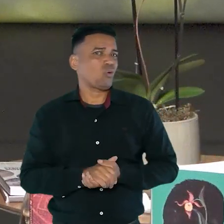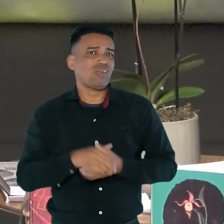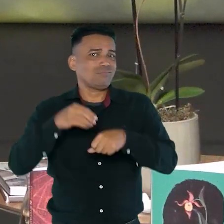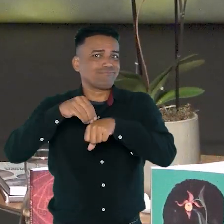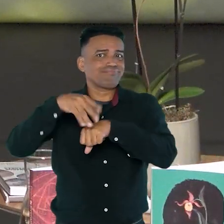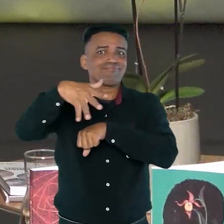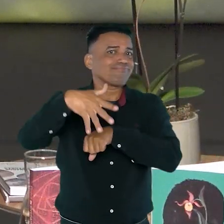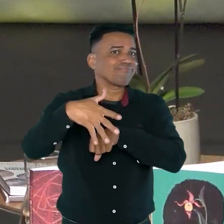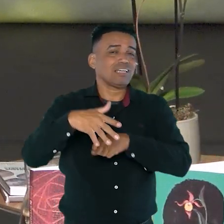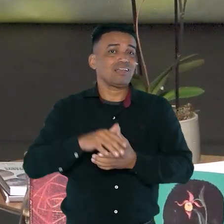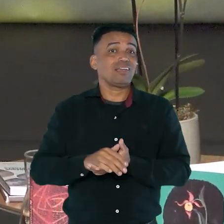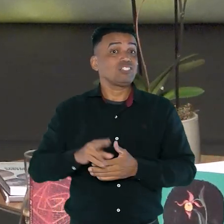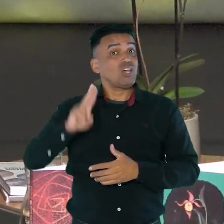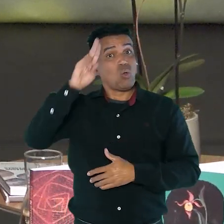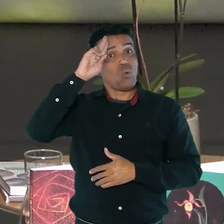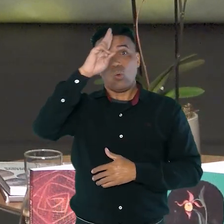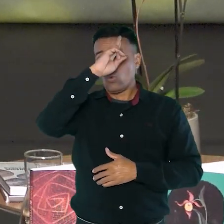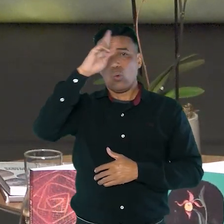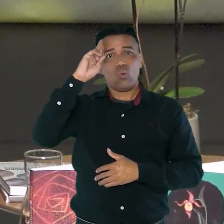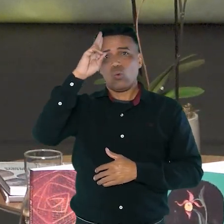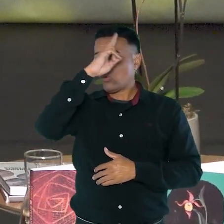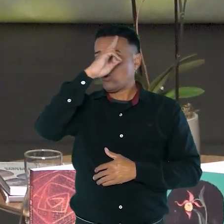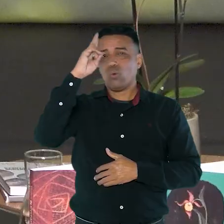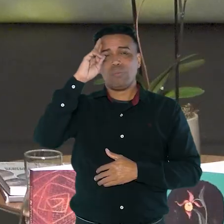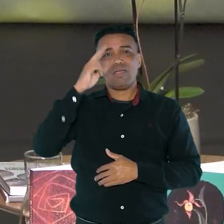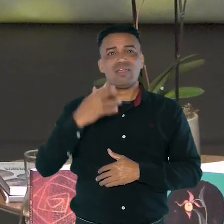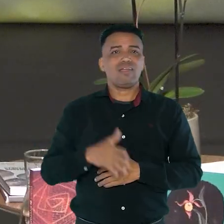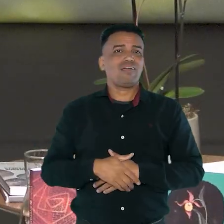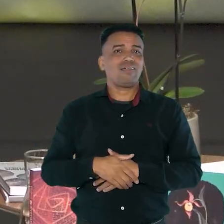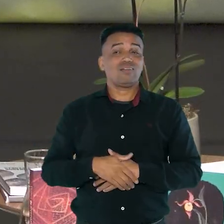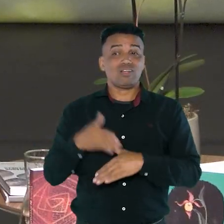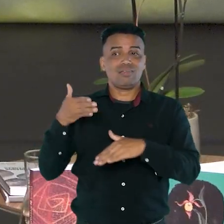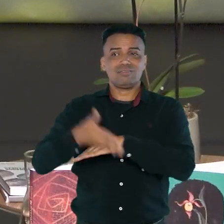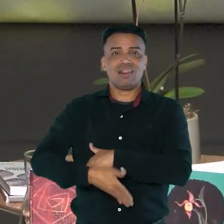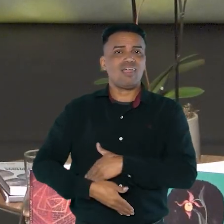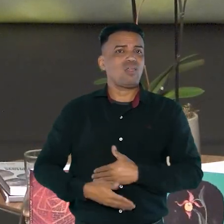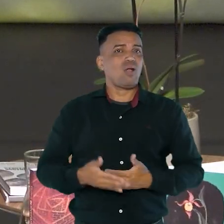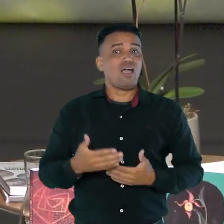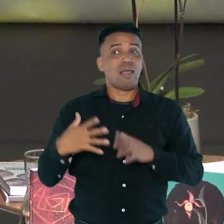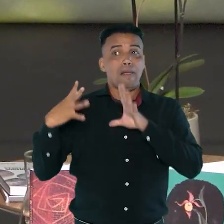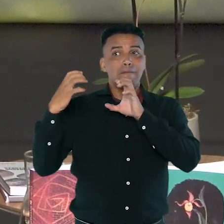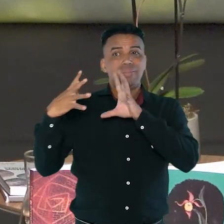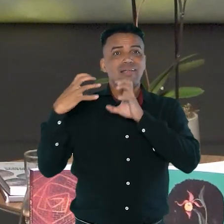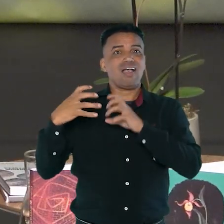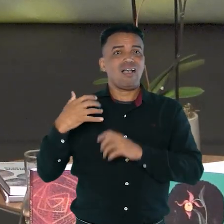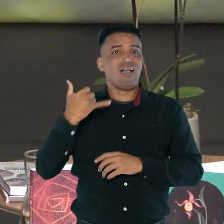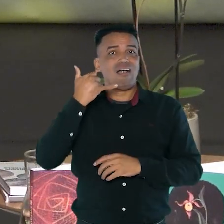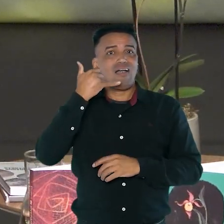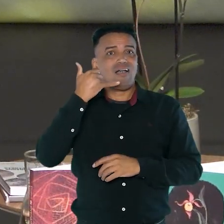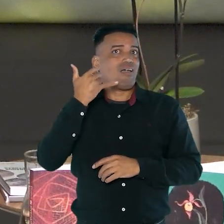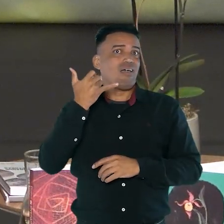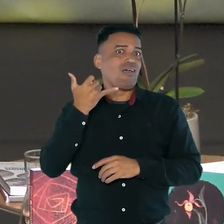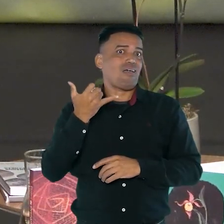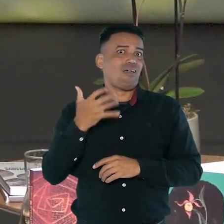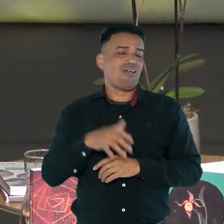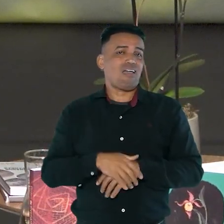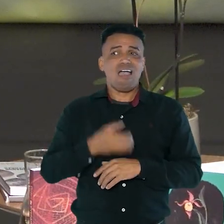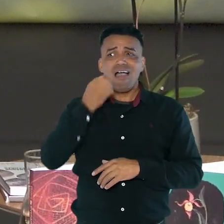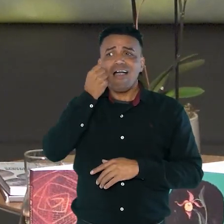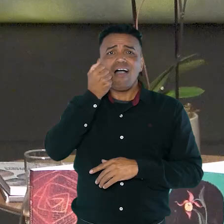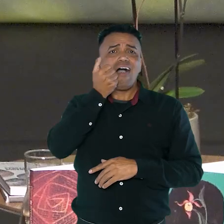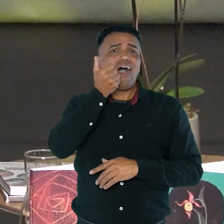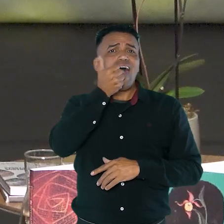como, mano. Eu peguei o Uber esses dias e um cara tava... Eu já entrei, o cara já tava brigando com o rádio, mano.